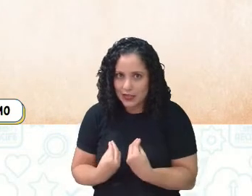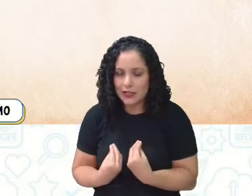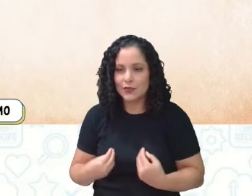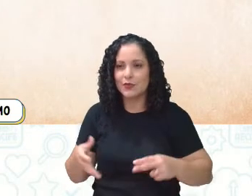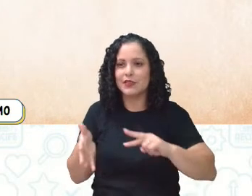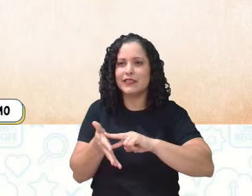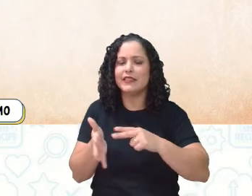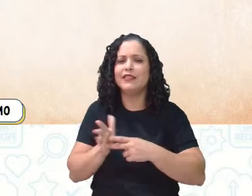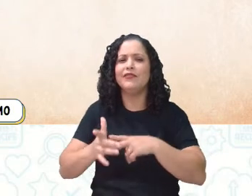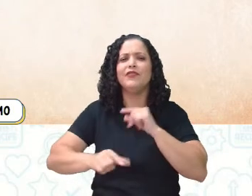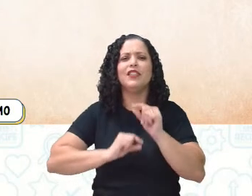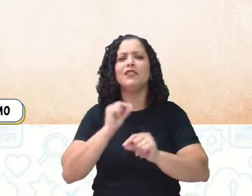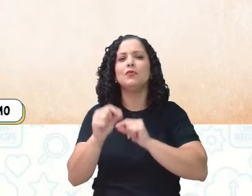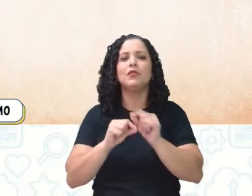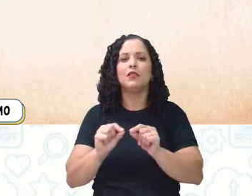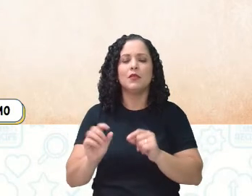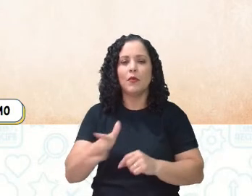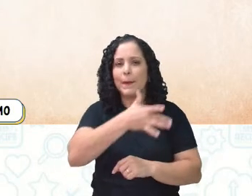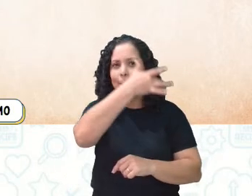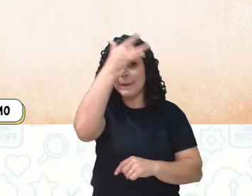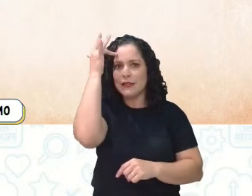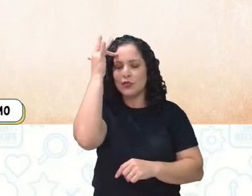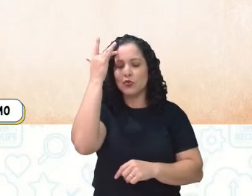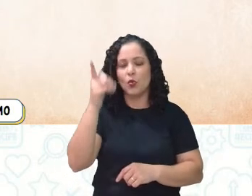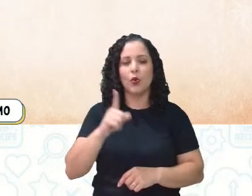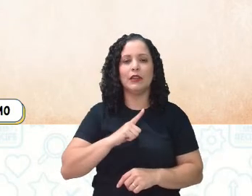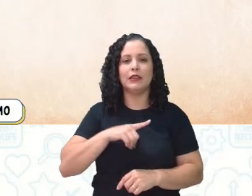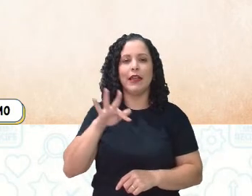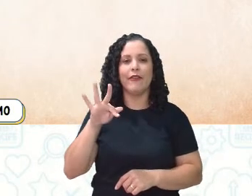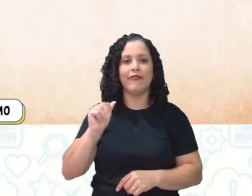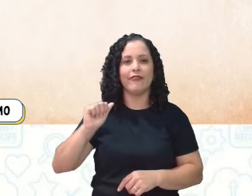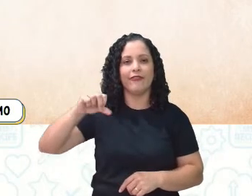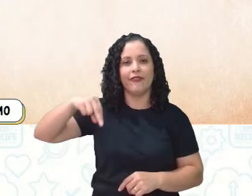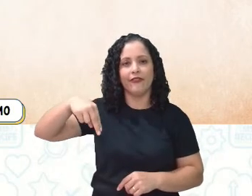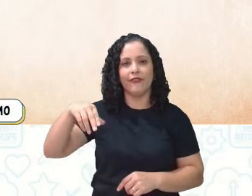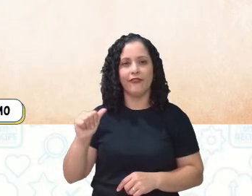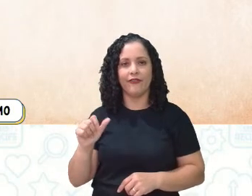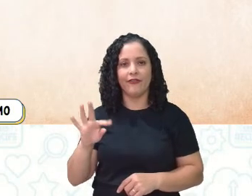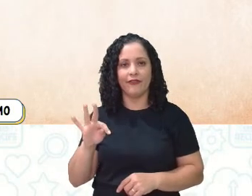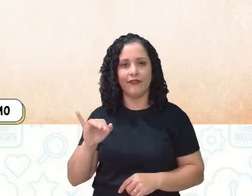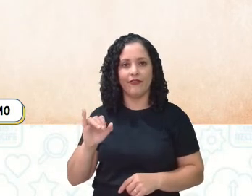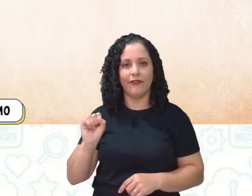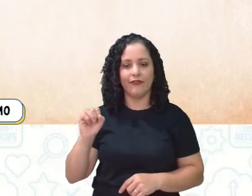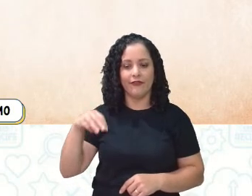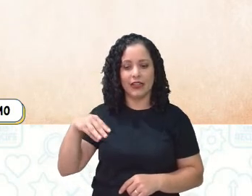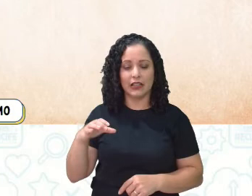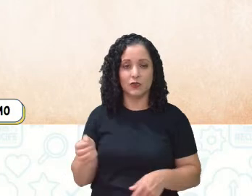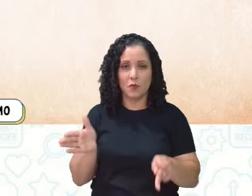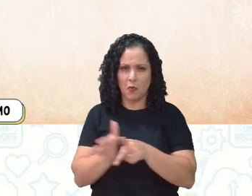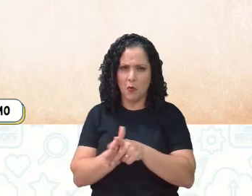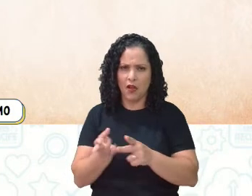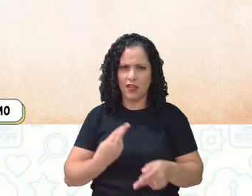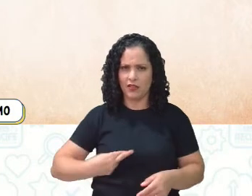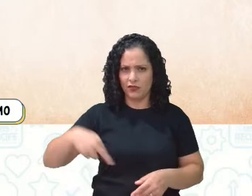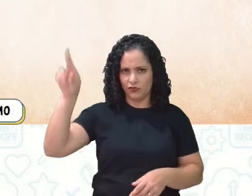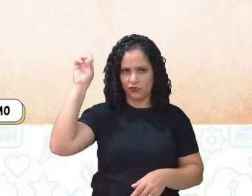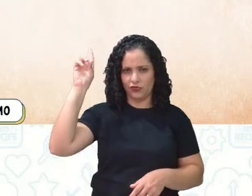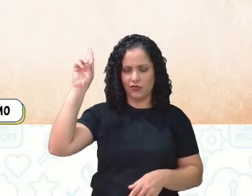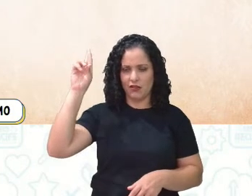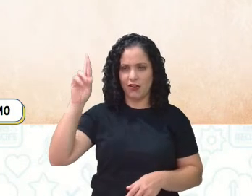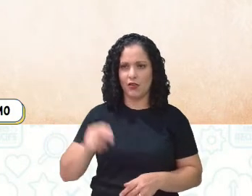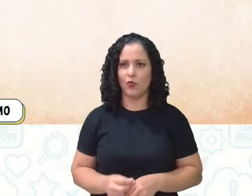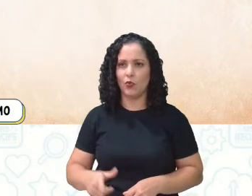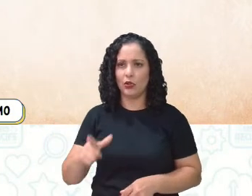né? Uma pessoa aí que tem um fanatismo, vamos dizer, religioso, na época, por exemplo, né, onde tem